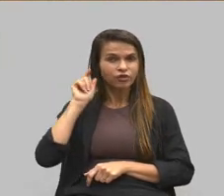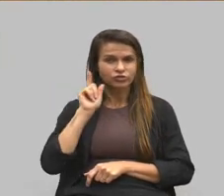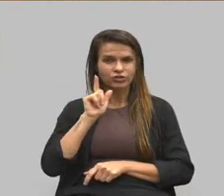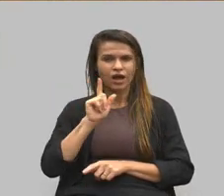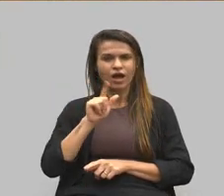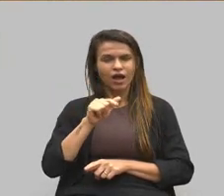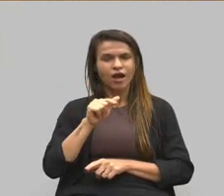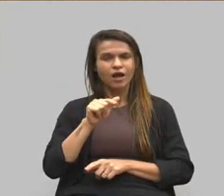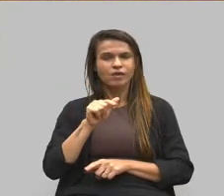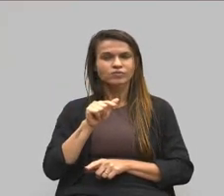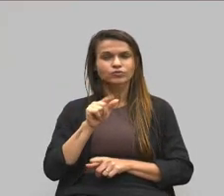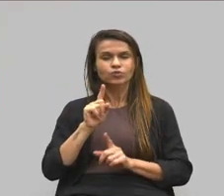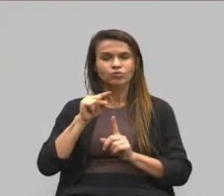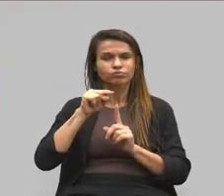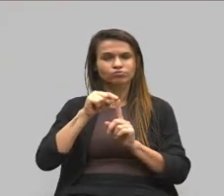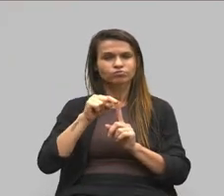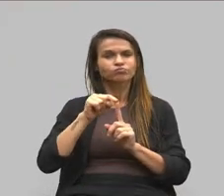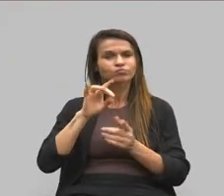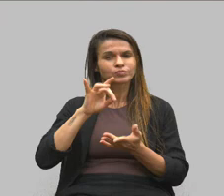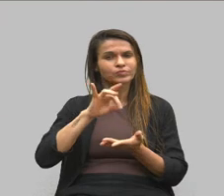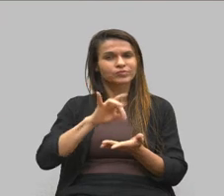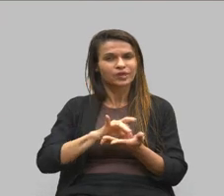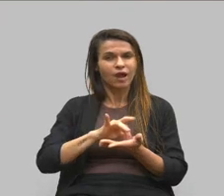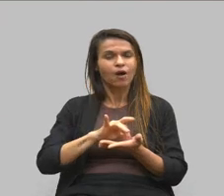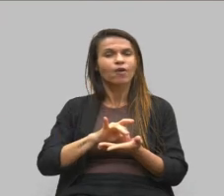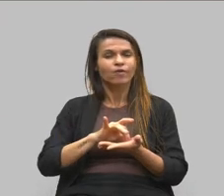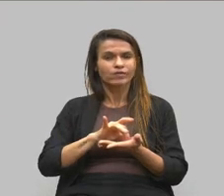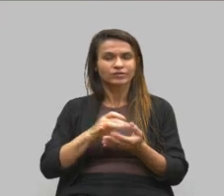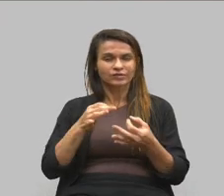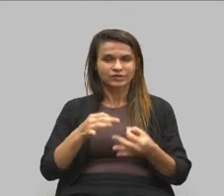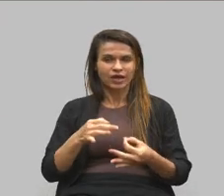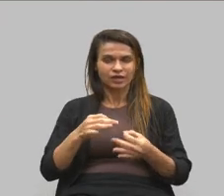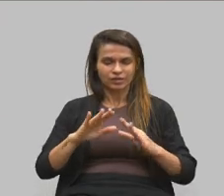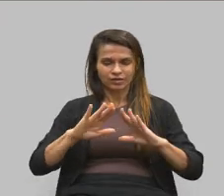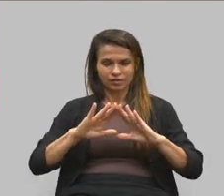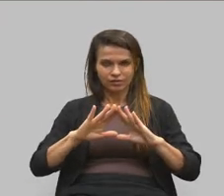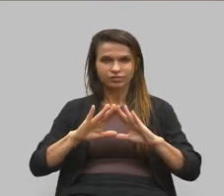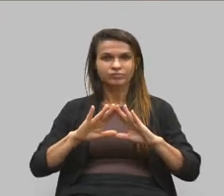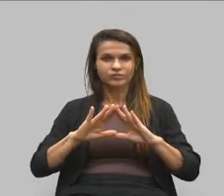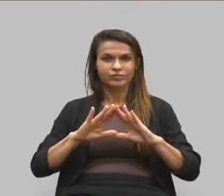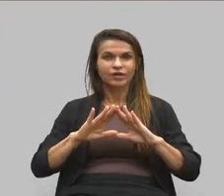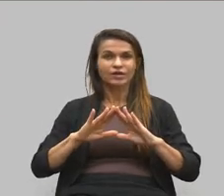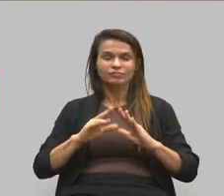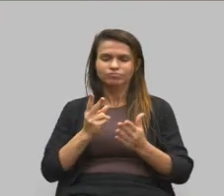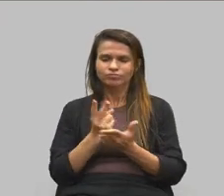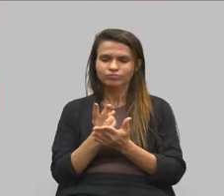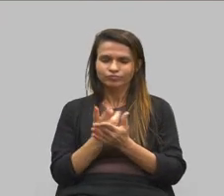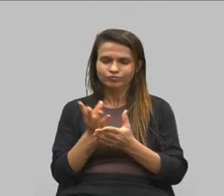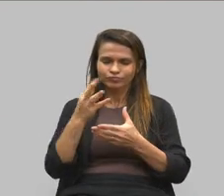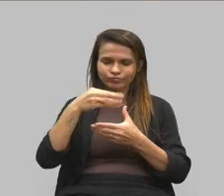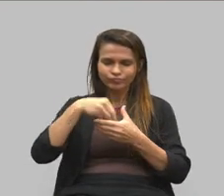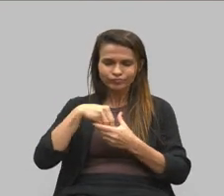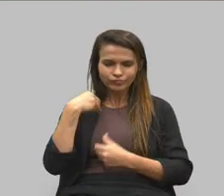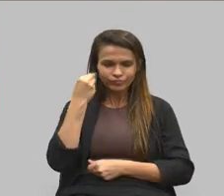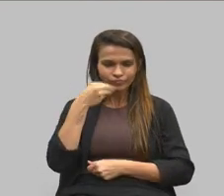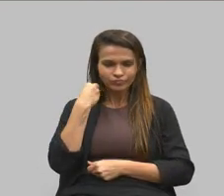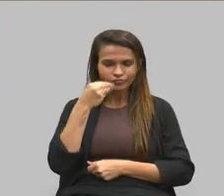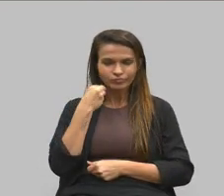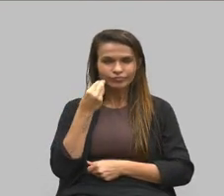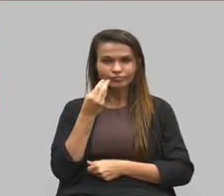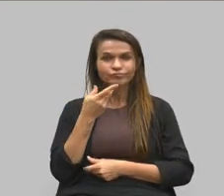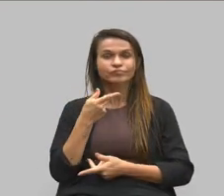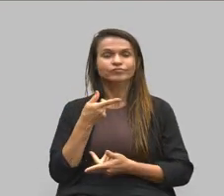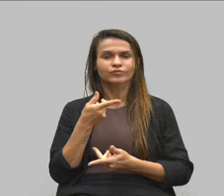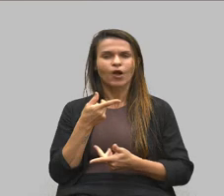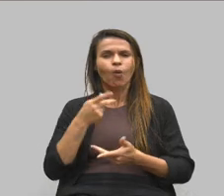e real nessa casa ele nunca mais vai deixar de fazer parte do nosso cotidiano é algo que chegou que chegou para